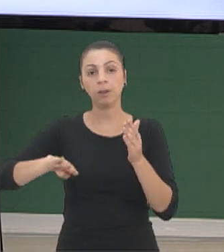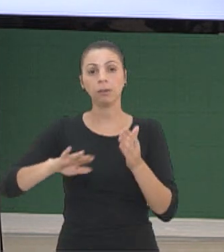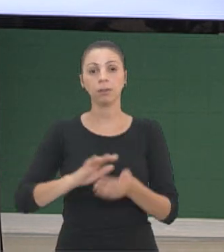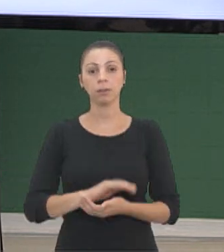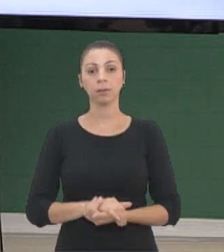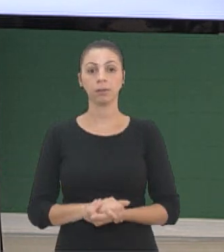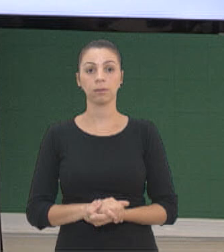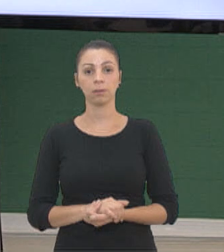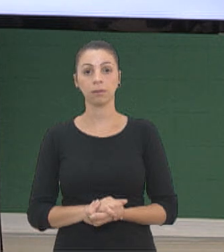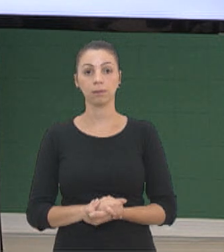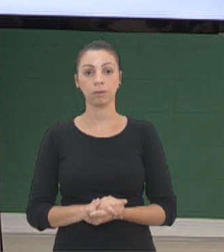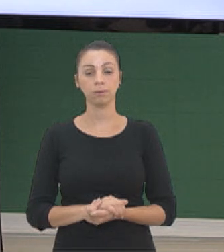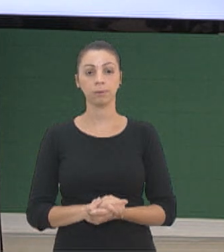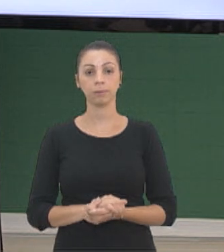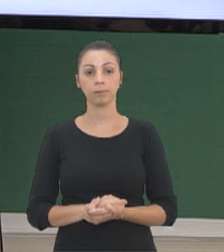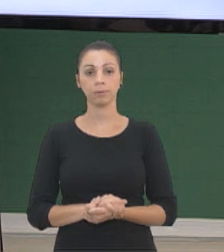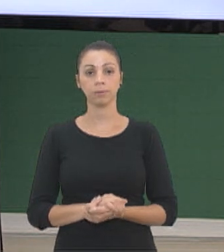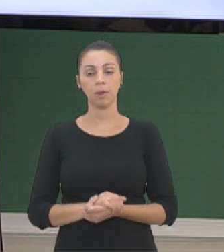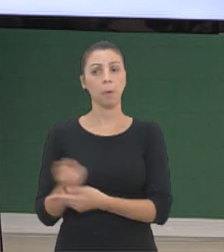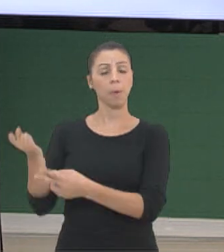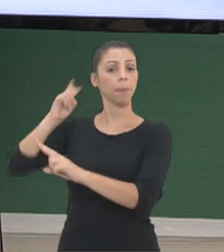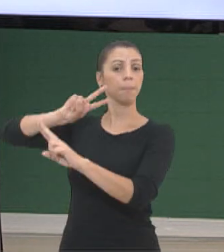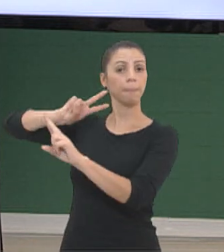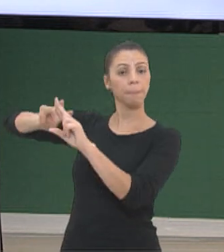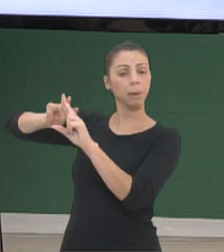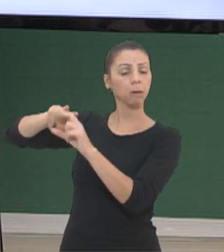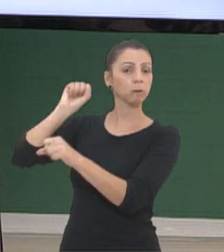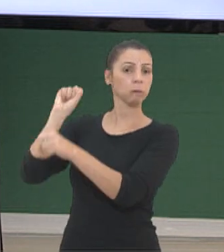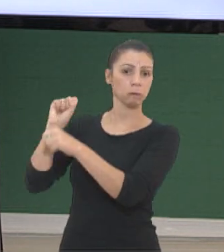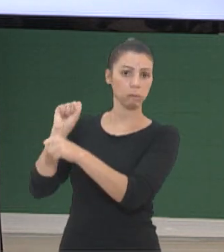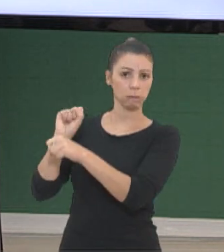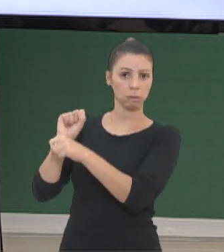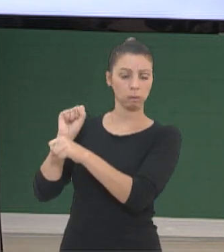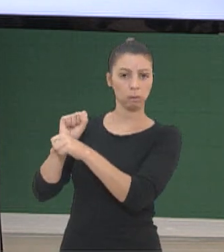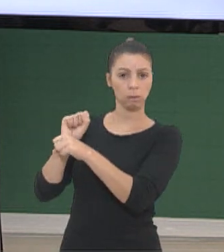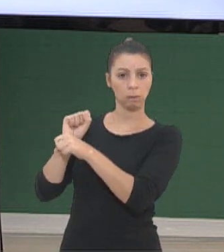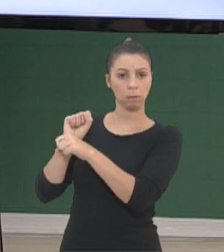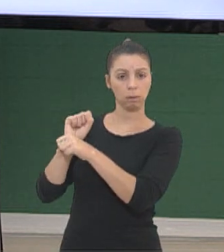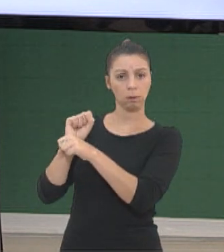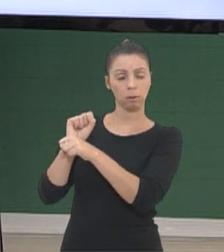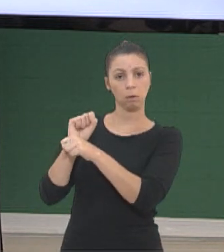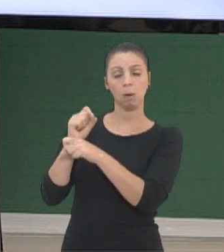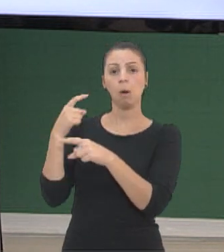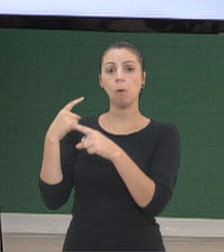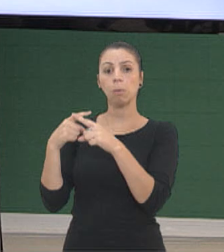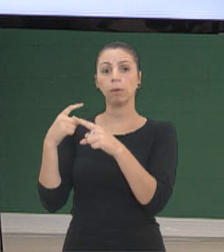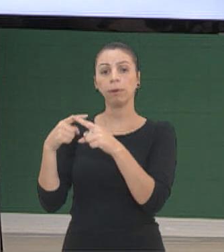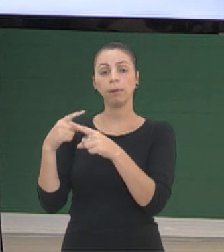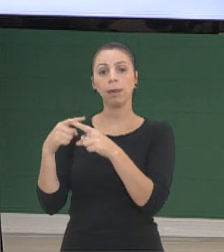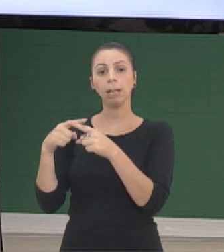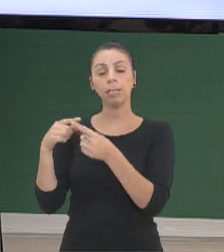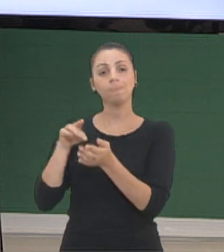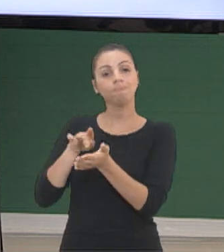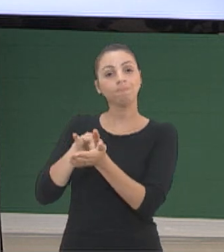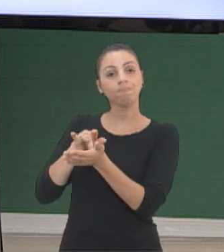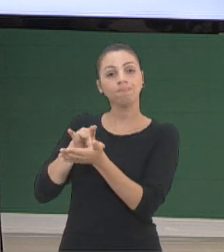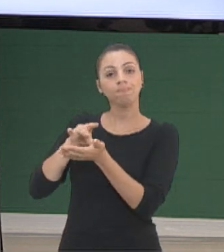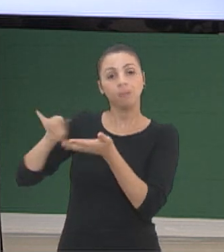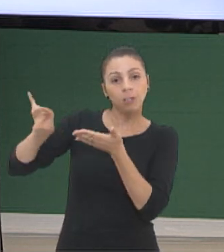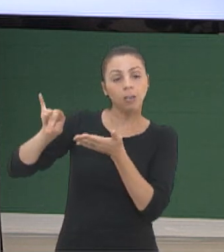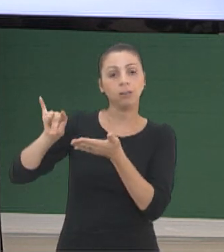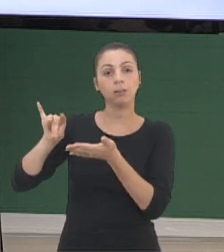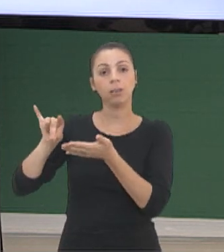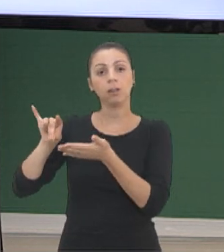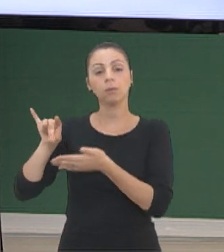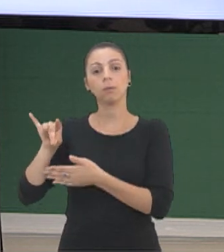acaba sendo preso e vai aguardar em julgamento acusado de alta traição, ele e a sua família. Você vai